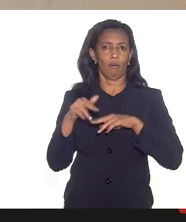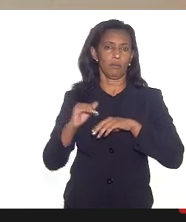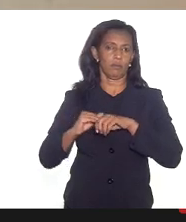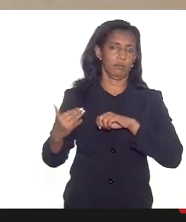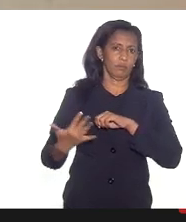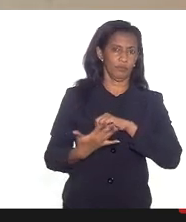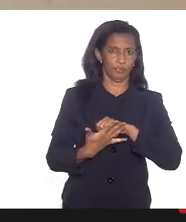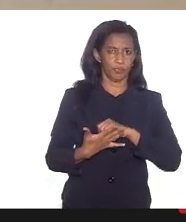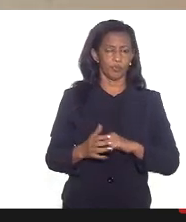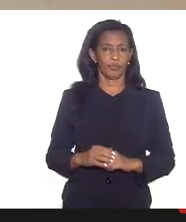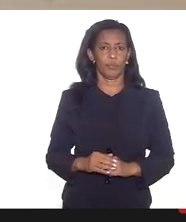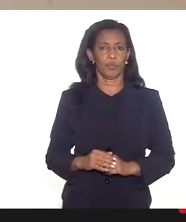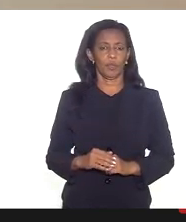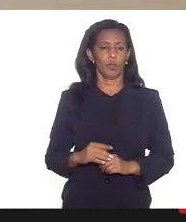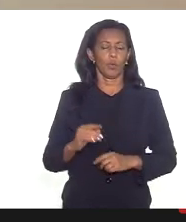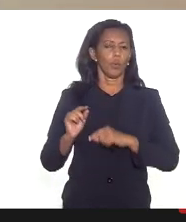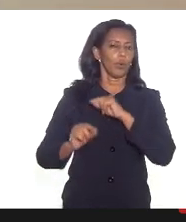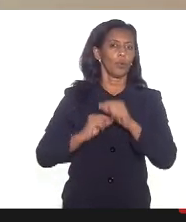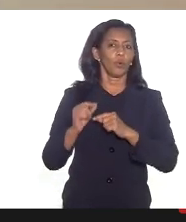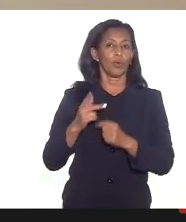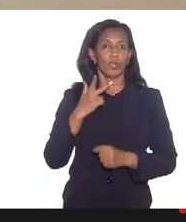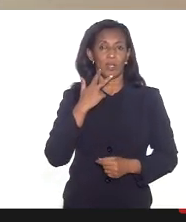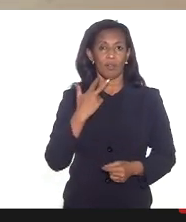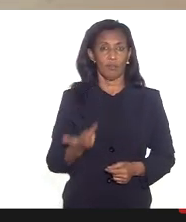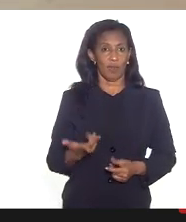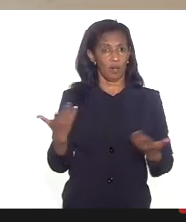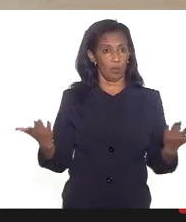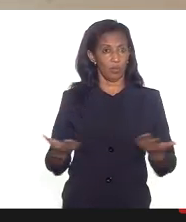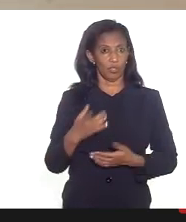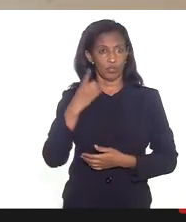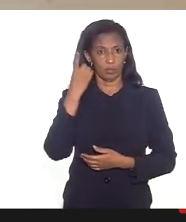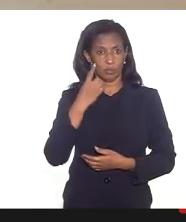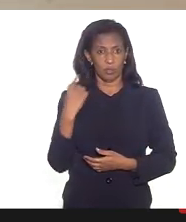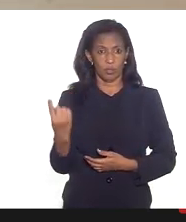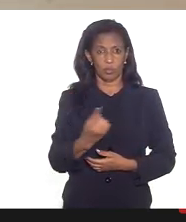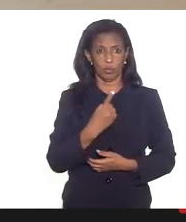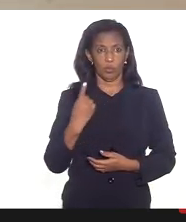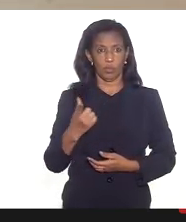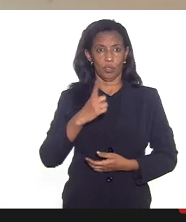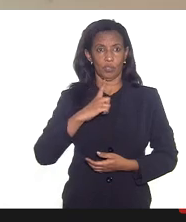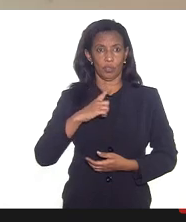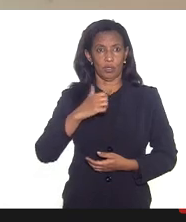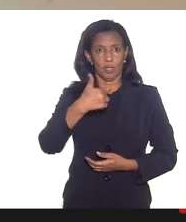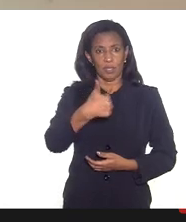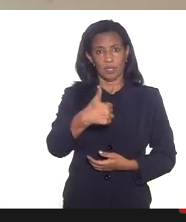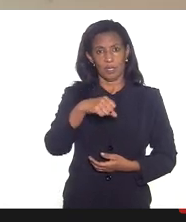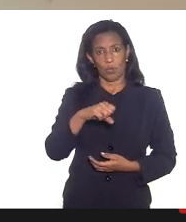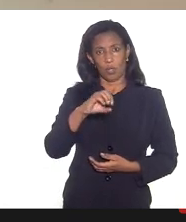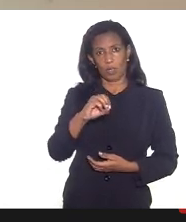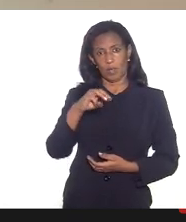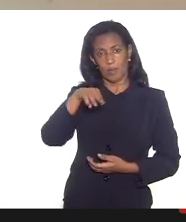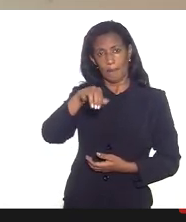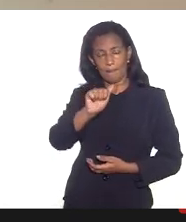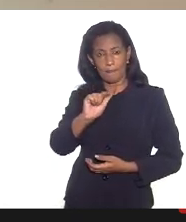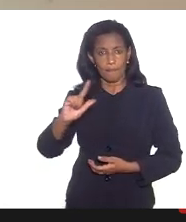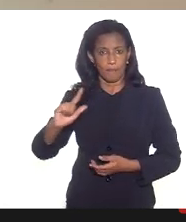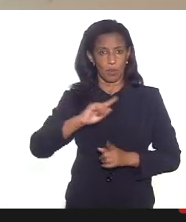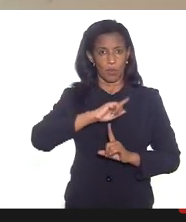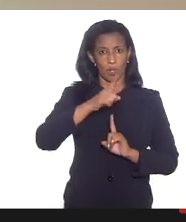o que a gente gosta de falar que o seguinte é deputado nós temos hoje cerca de 180 mil